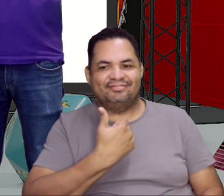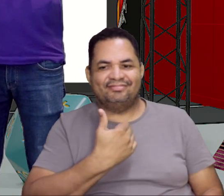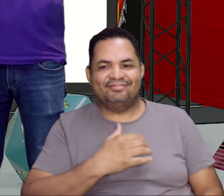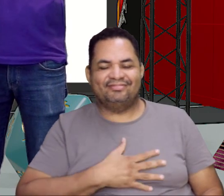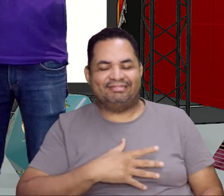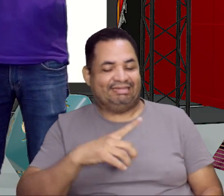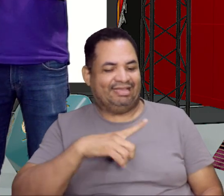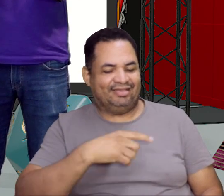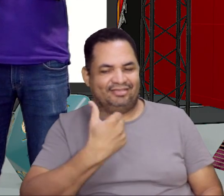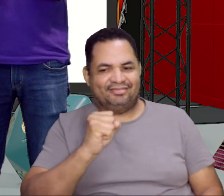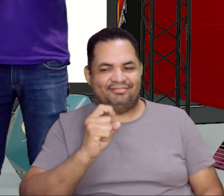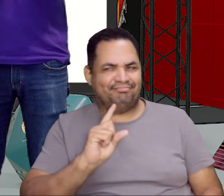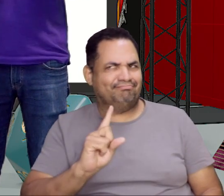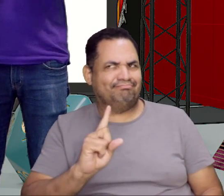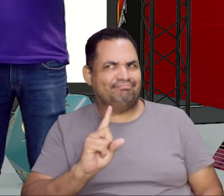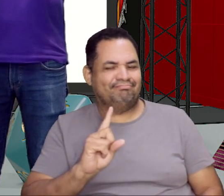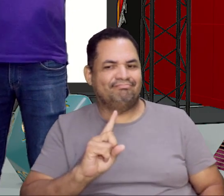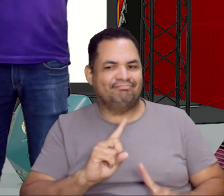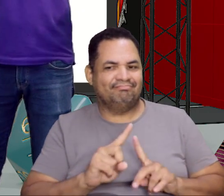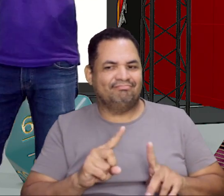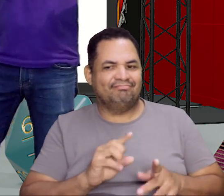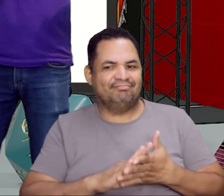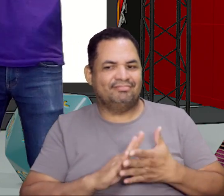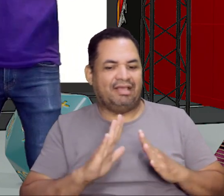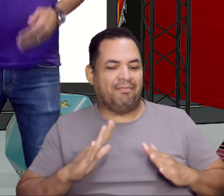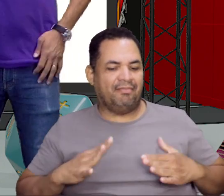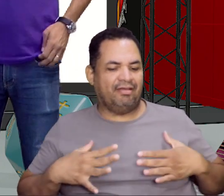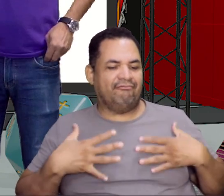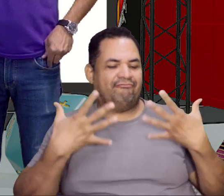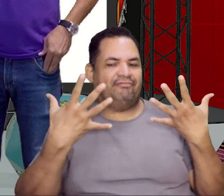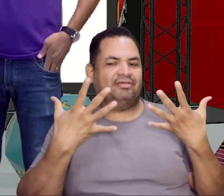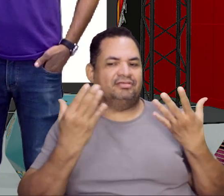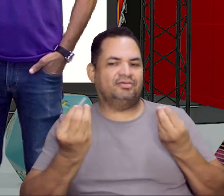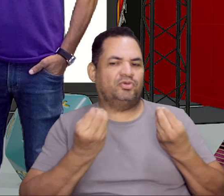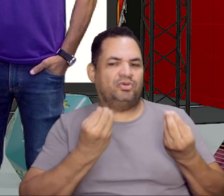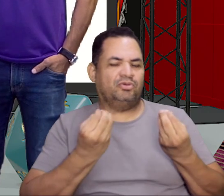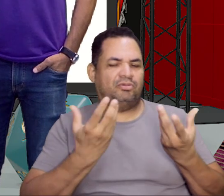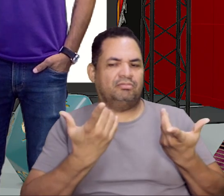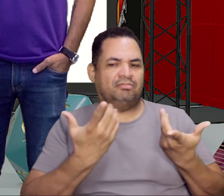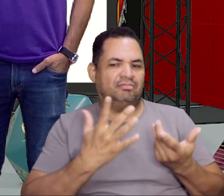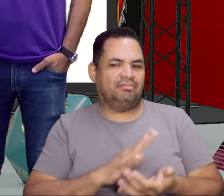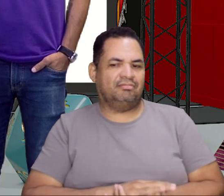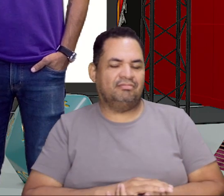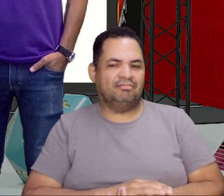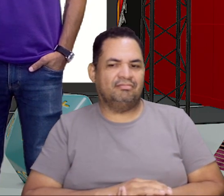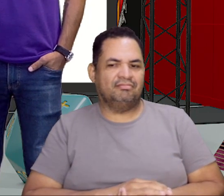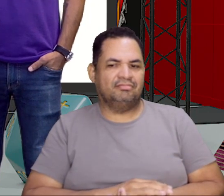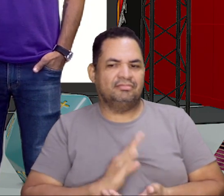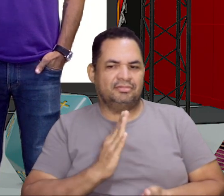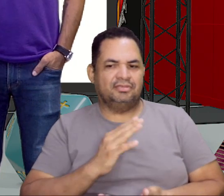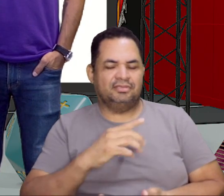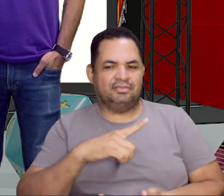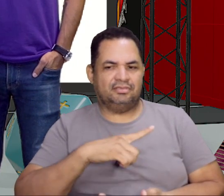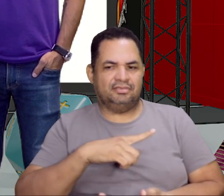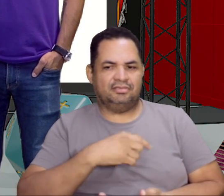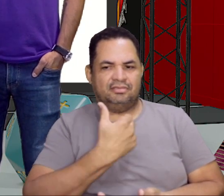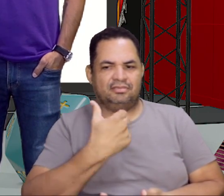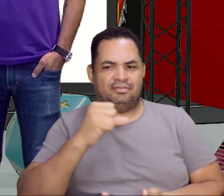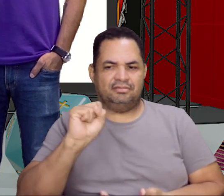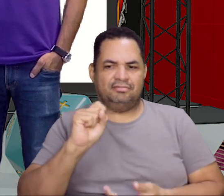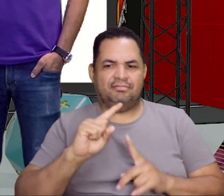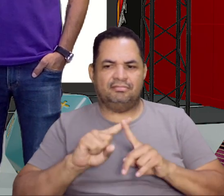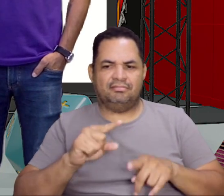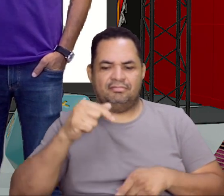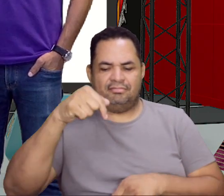mas não tinha 18 e aí eu falei uma vez assim mãe vou pra festa hoje mas vai pra festa por não mas já ten 18 anos falou É